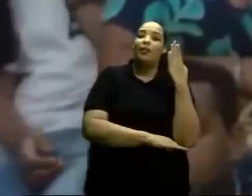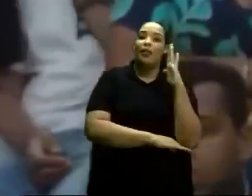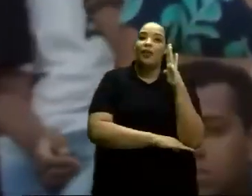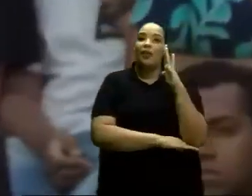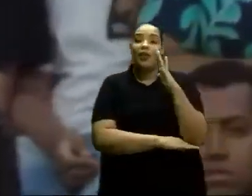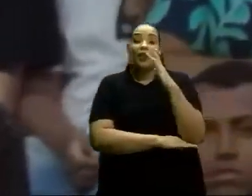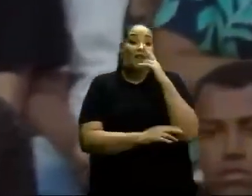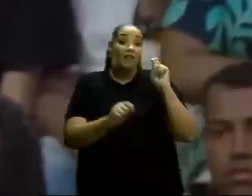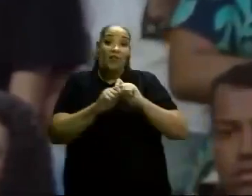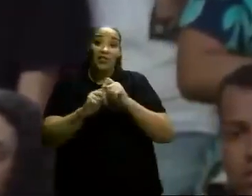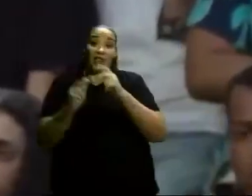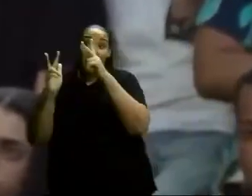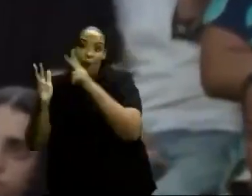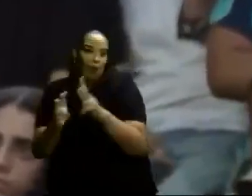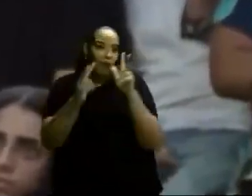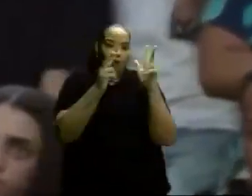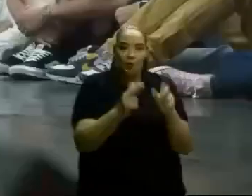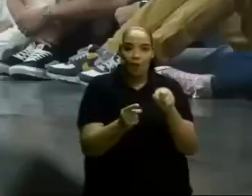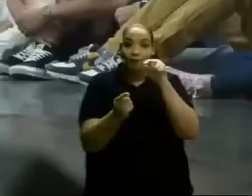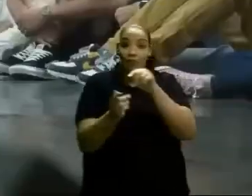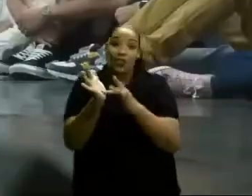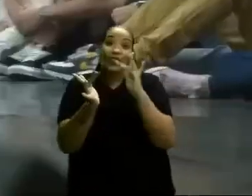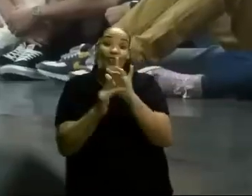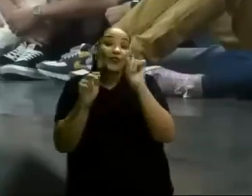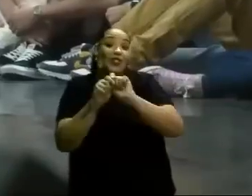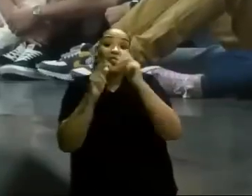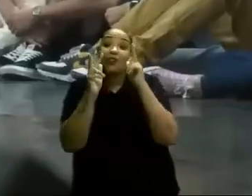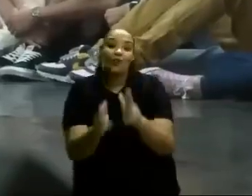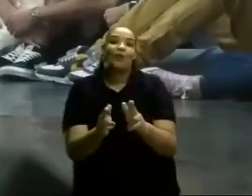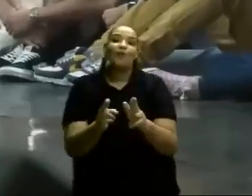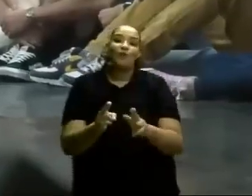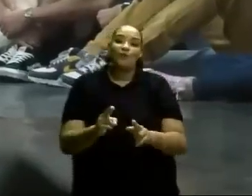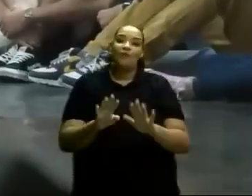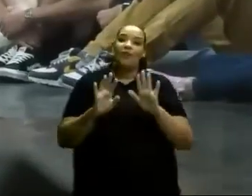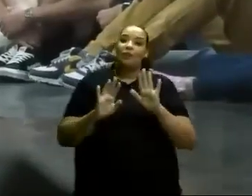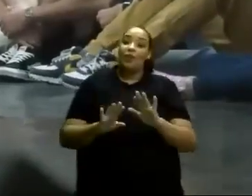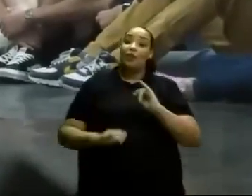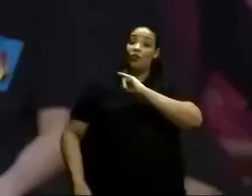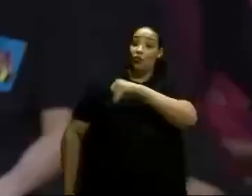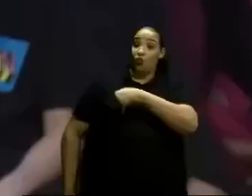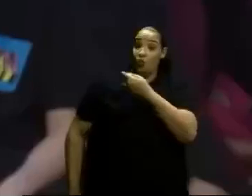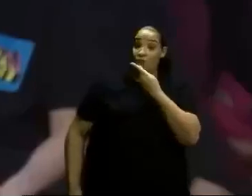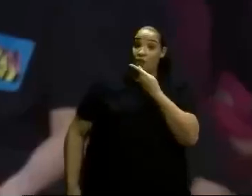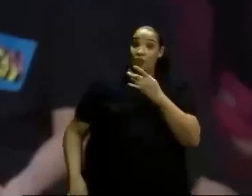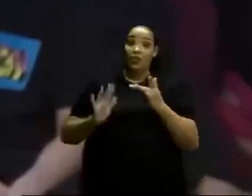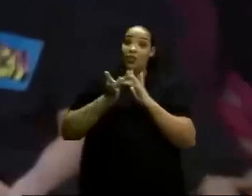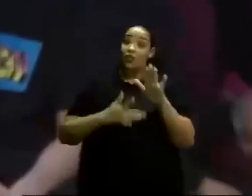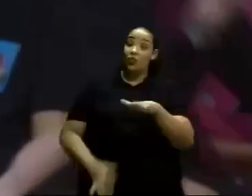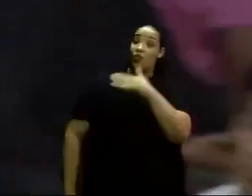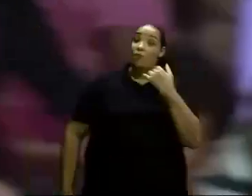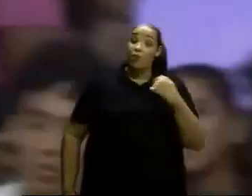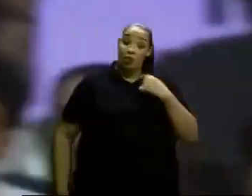assim como fizeram no da direita e da esquerda, fazer com Jesus. Aí João está dizendo: Jesus está morto, mas eu